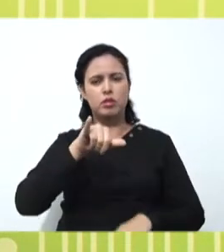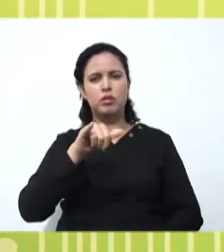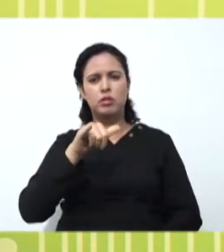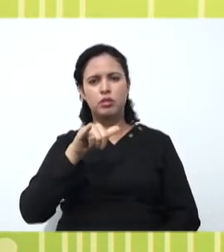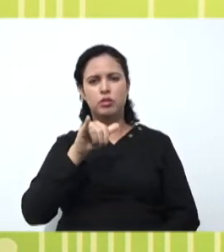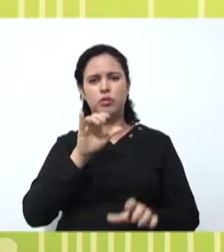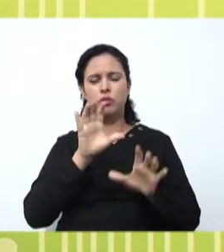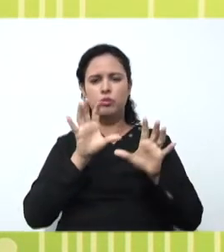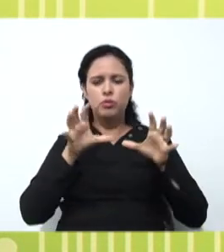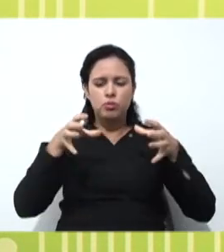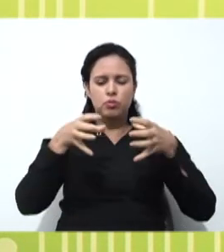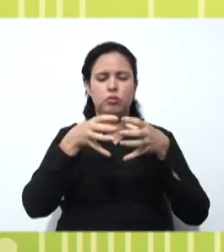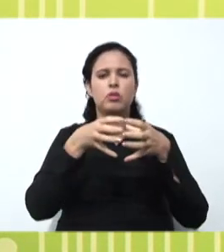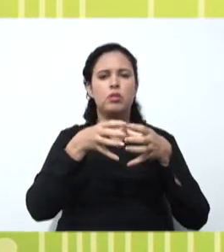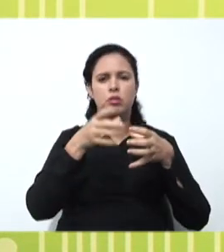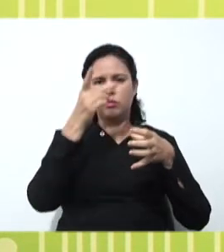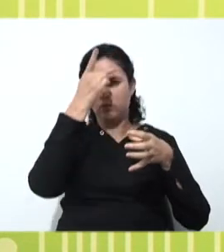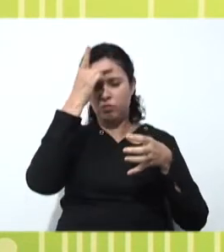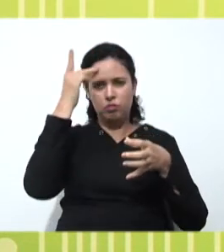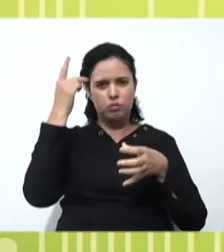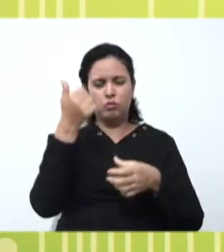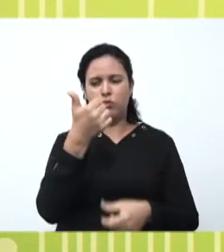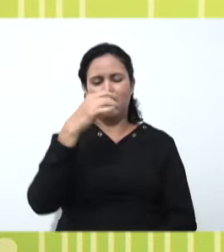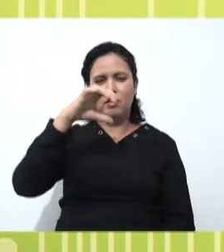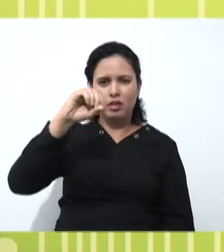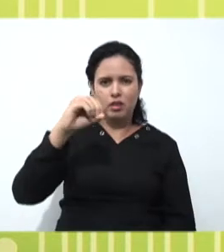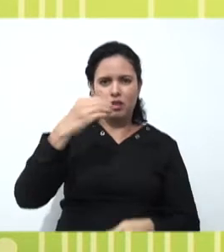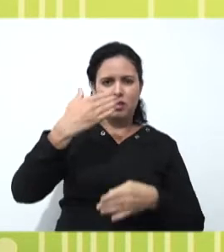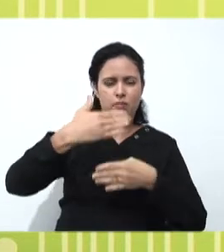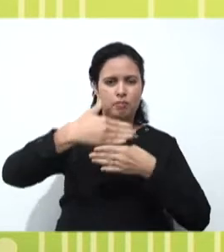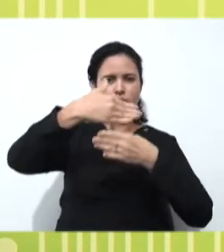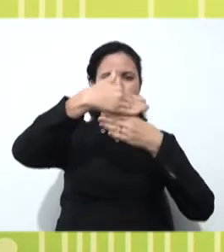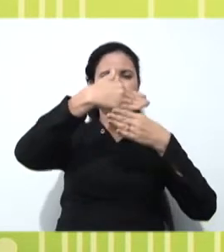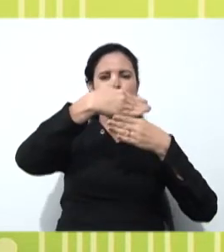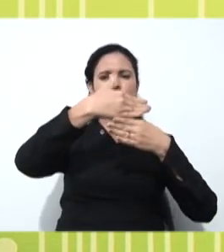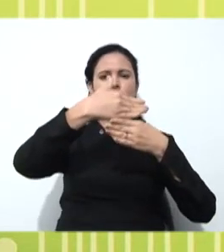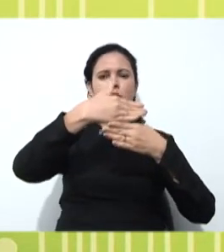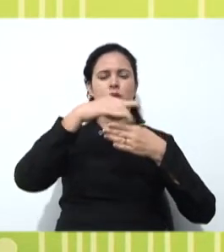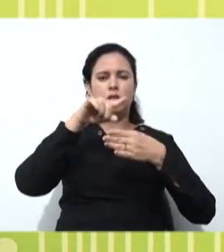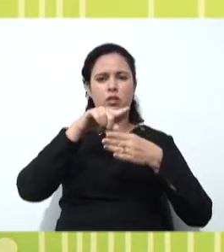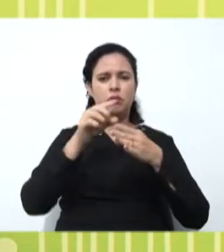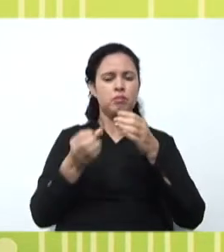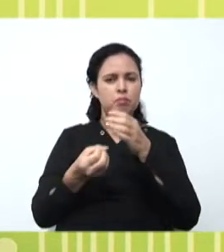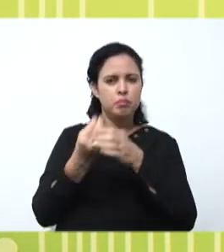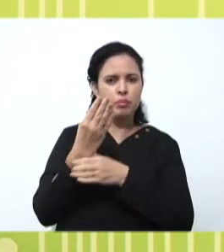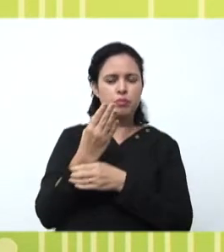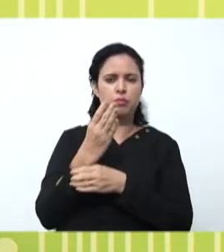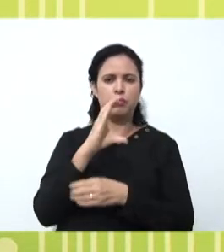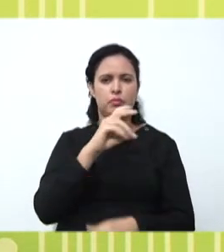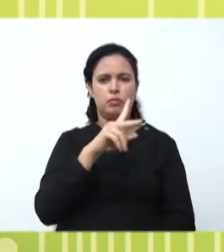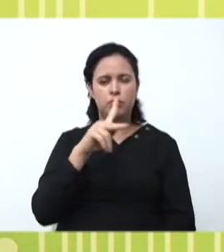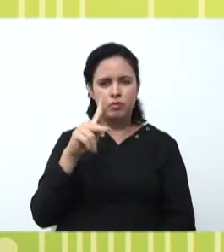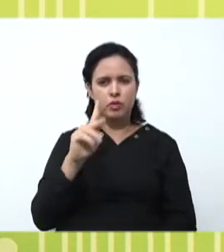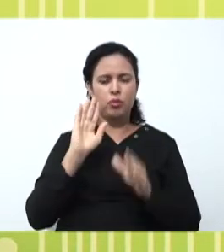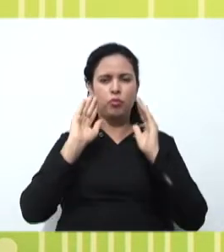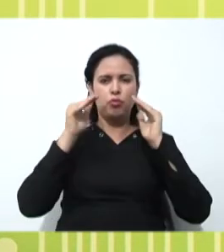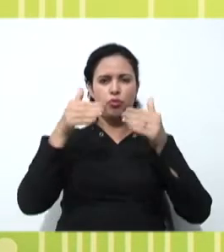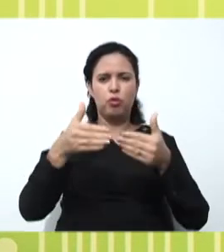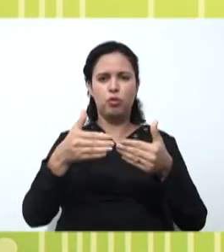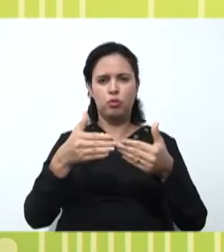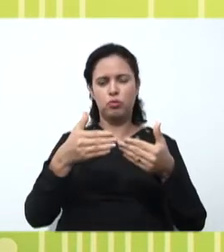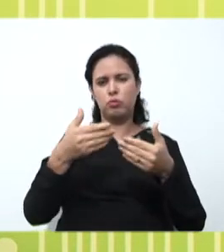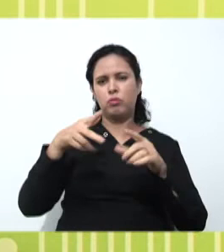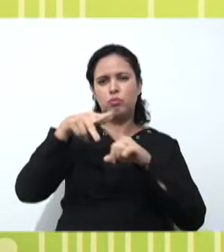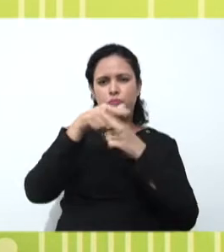pedreiros e eles montarem uma cooperativa de trabalho para fazer trabalhos especializados, né, reformas, né,